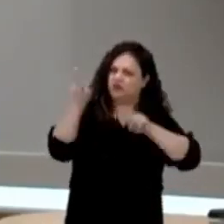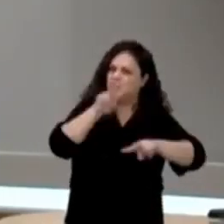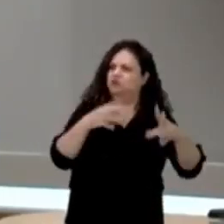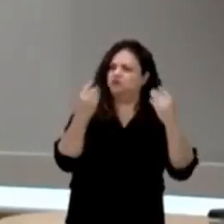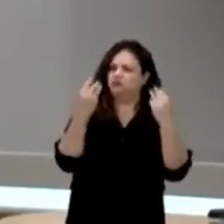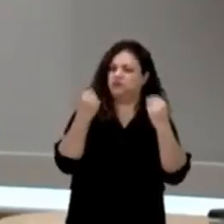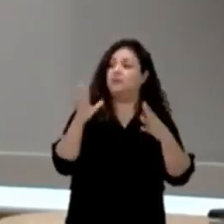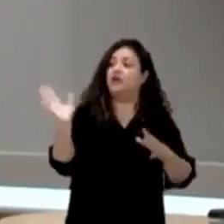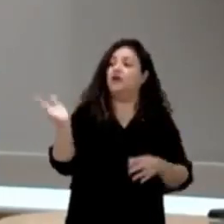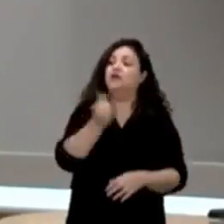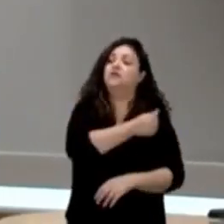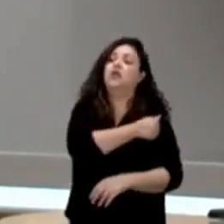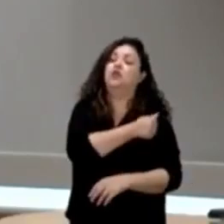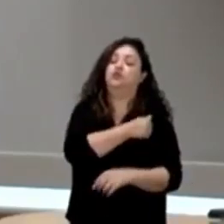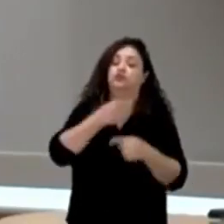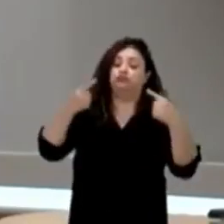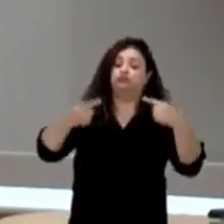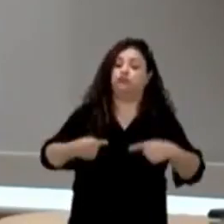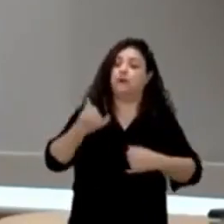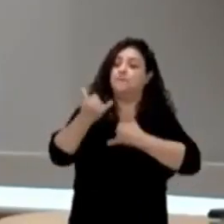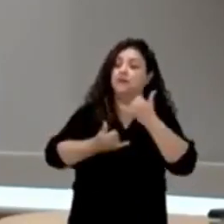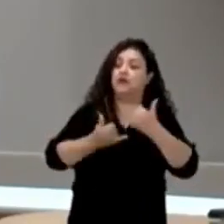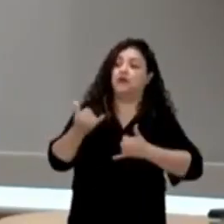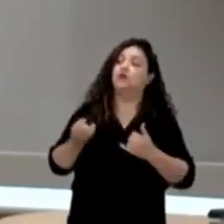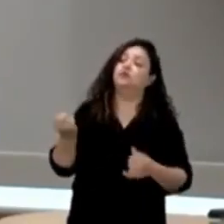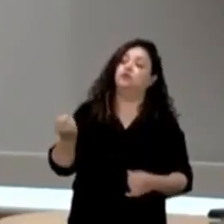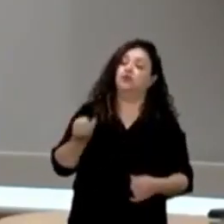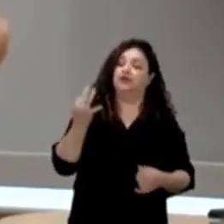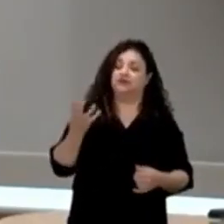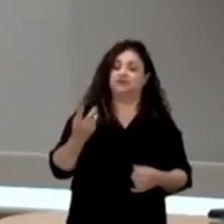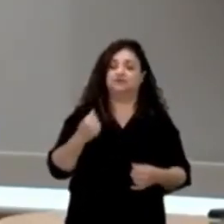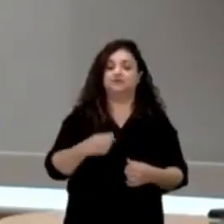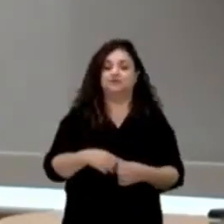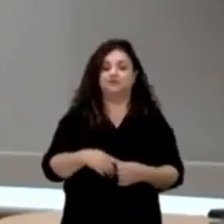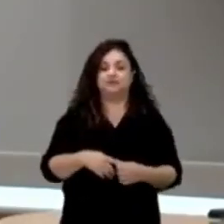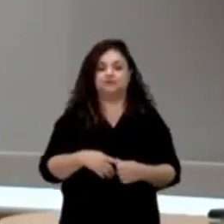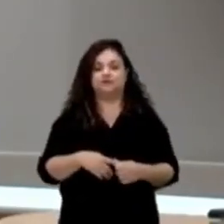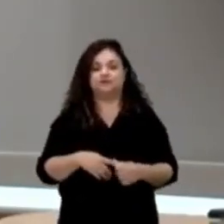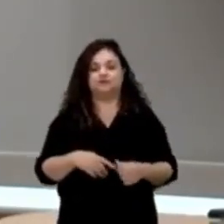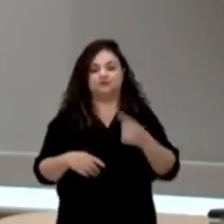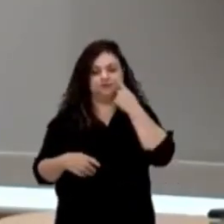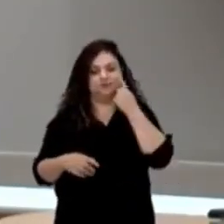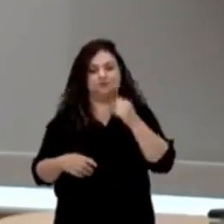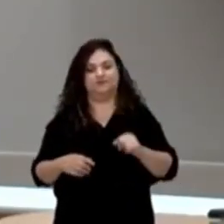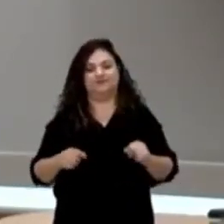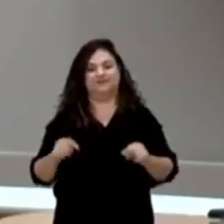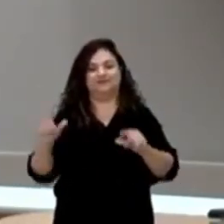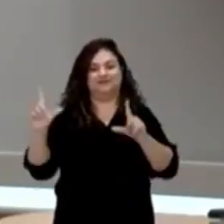de jogadores e jogadoras da Jornada X, a gente teve